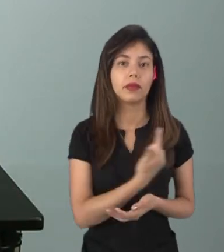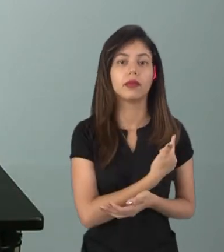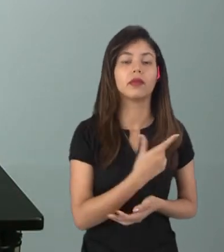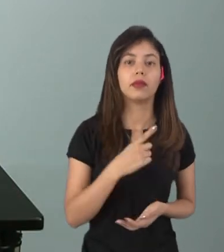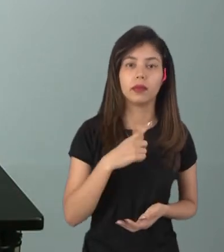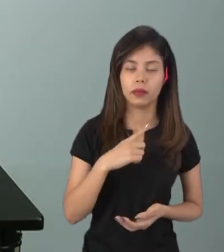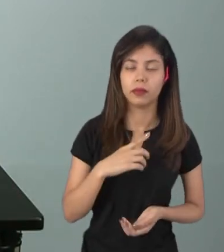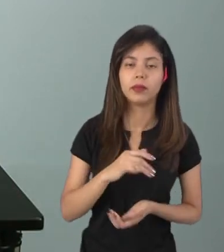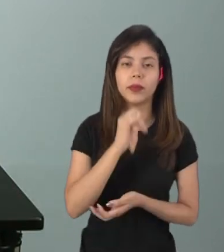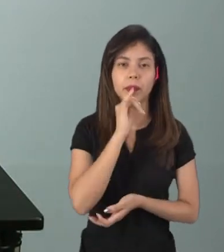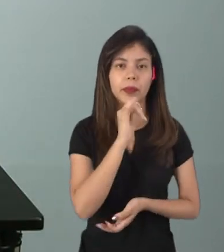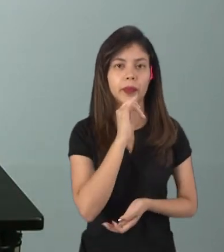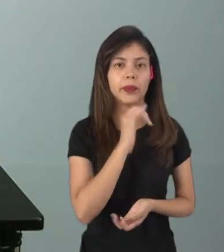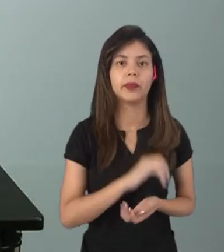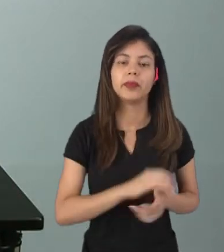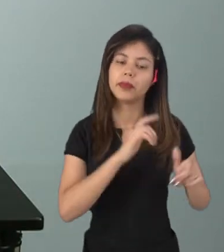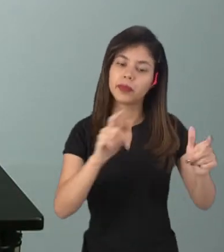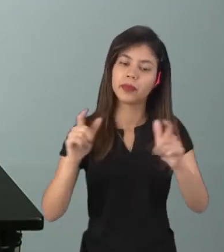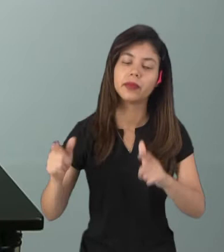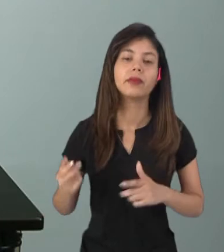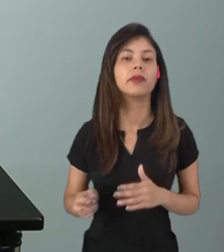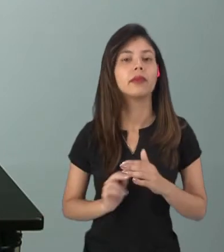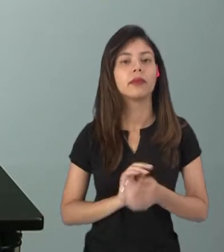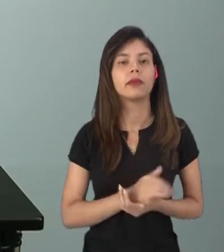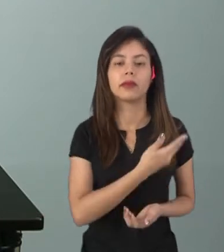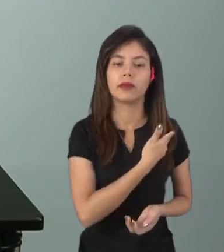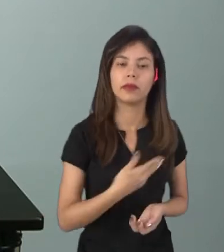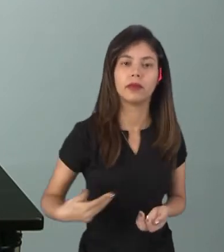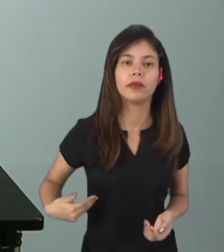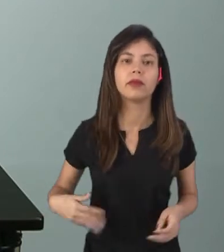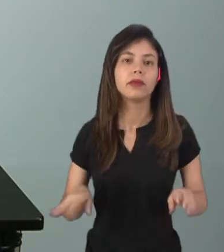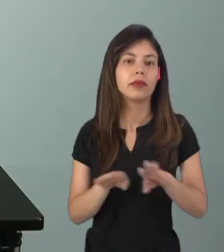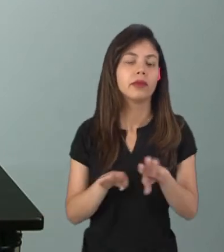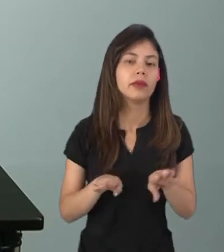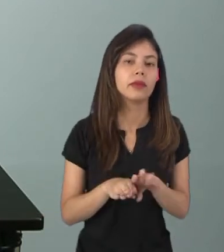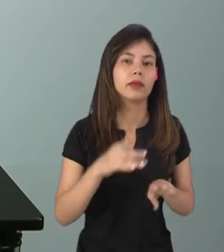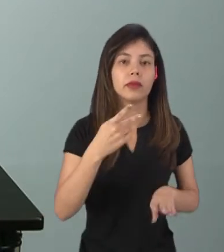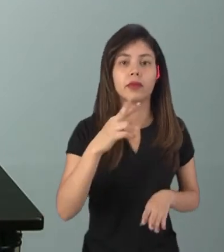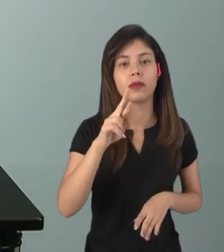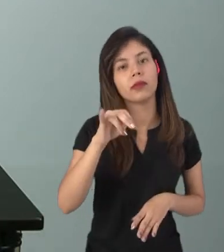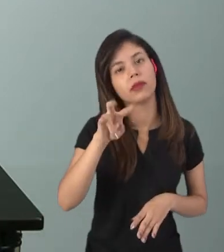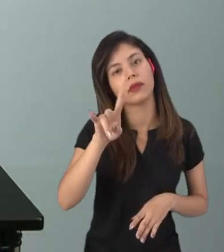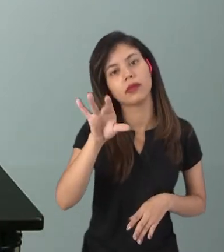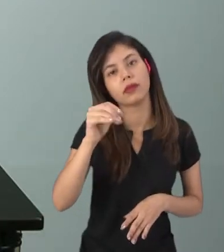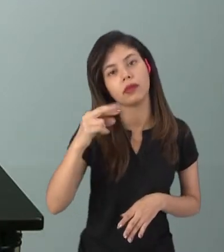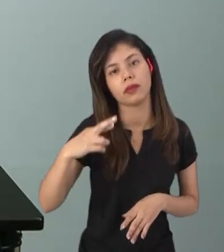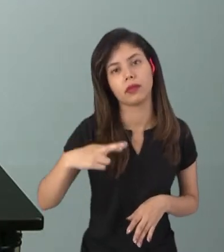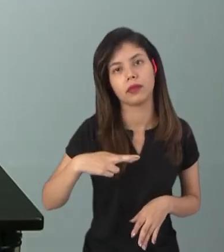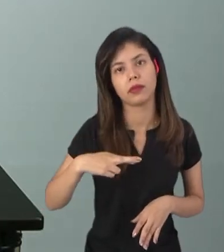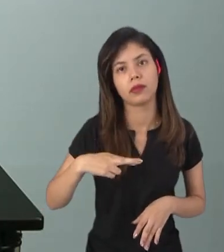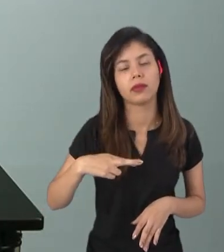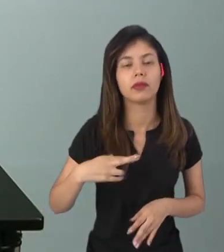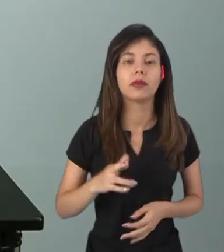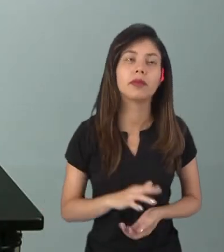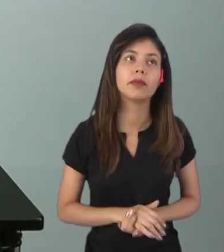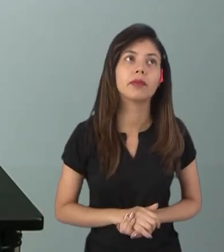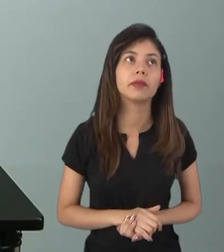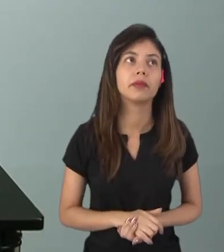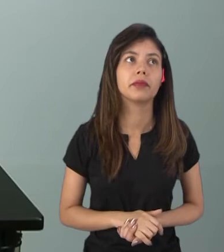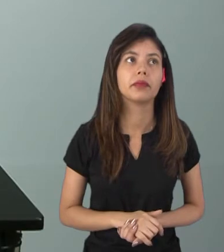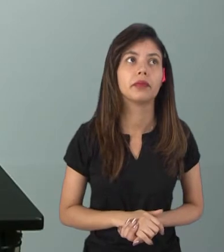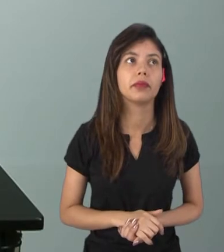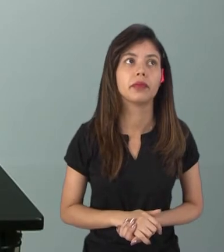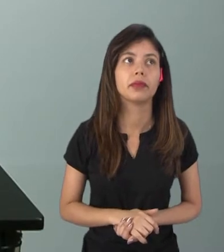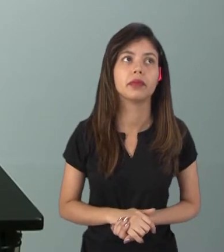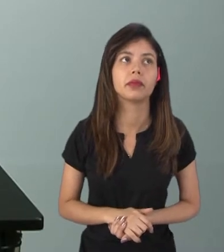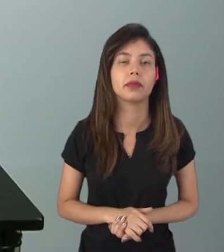aí exemplo, né, de espaço público e de espaço privados, certinho? Vou mostrar outra imagem.